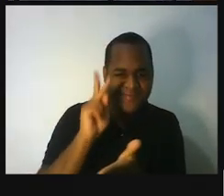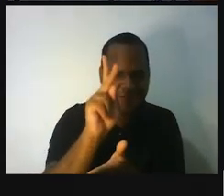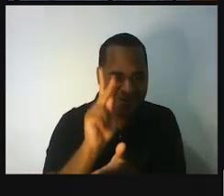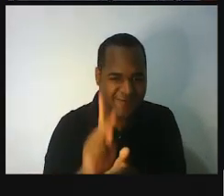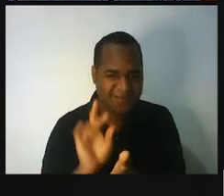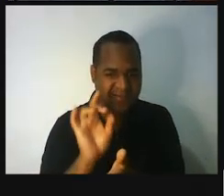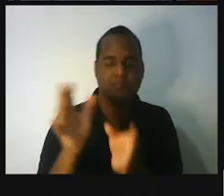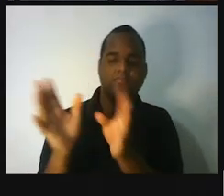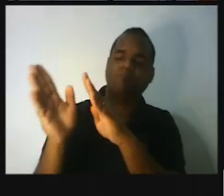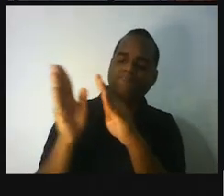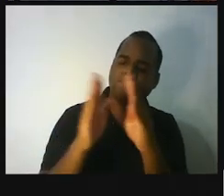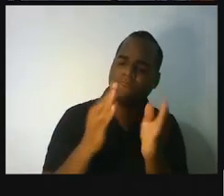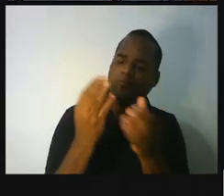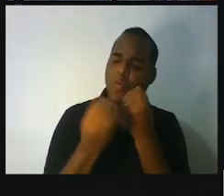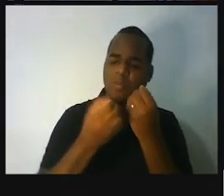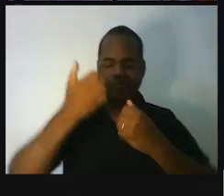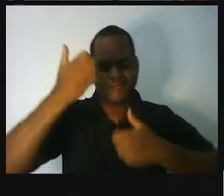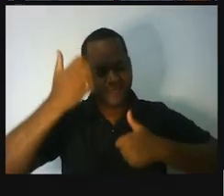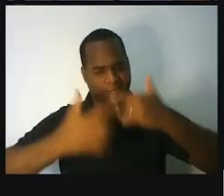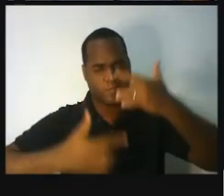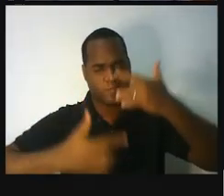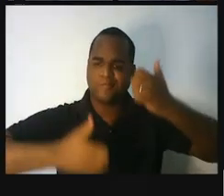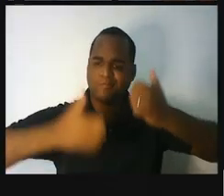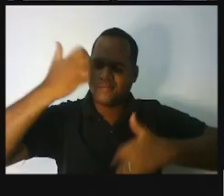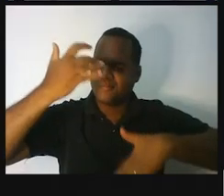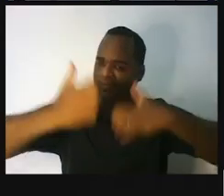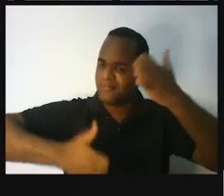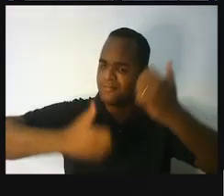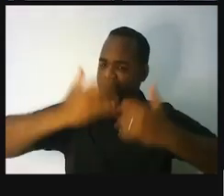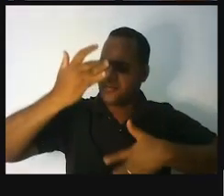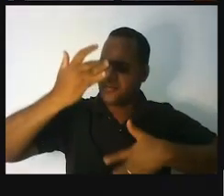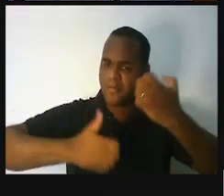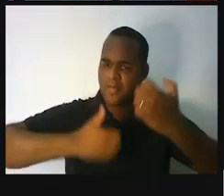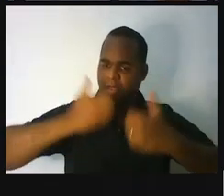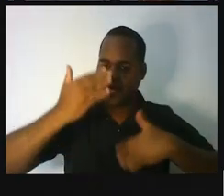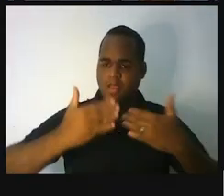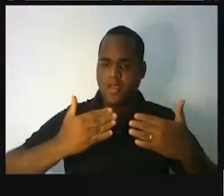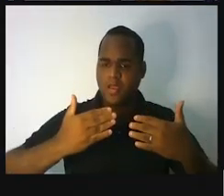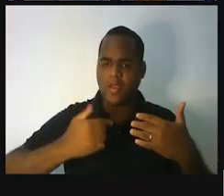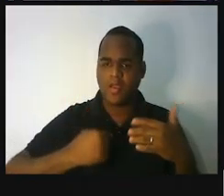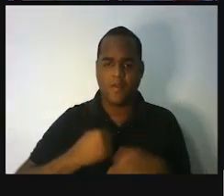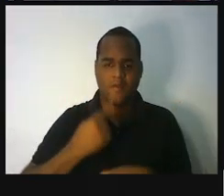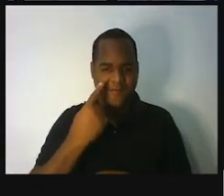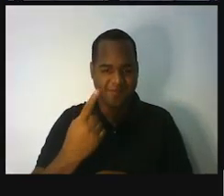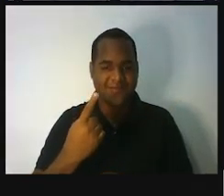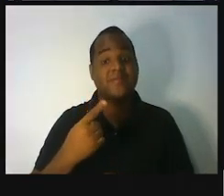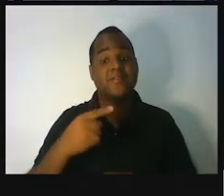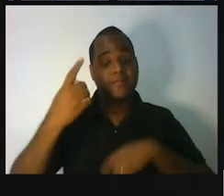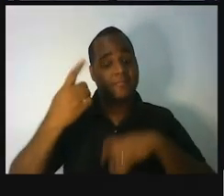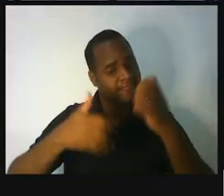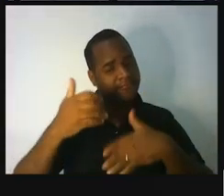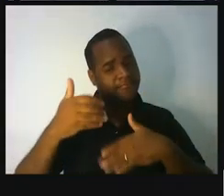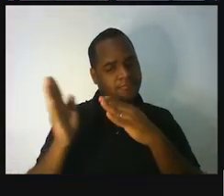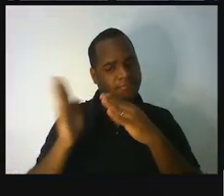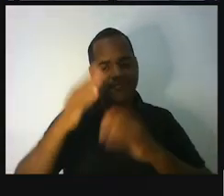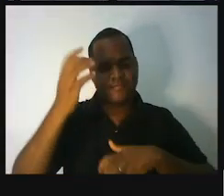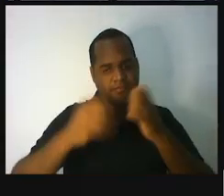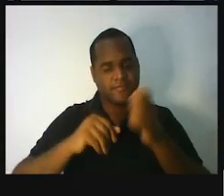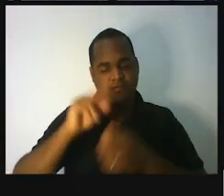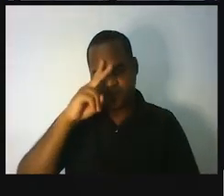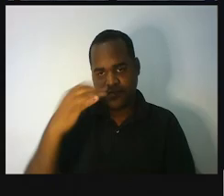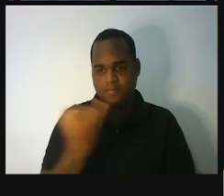de transformar a medida, eu vi naquela aula, eu gravei o áudio. Então você pode colocar o áudio e ouvir para lembrar dessas